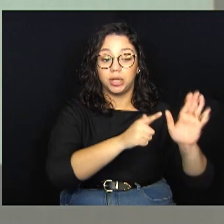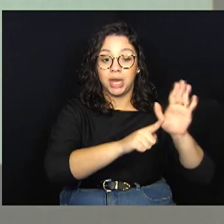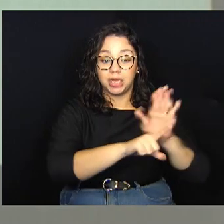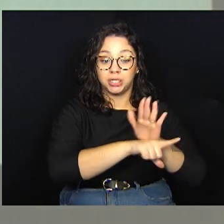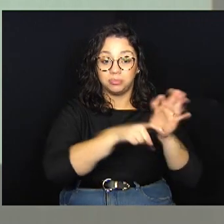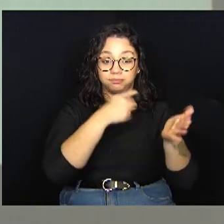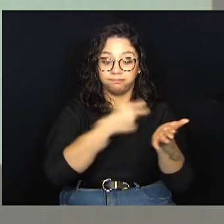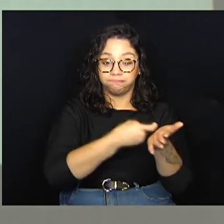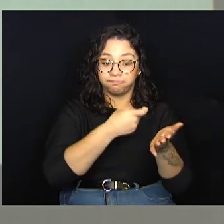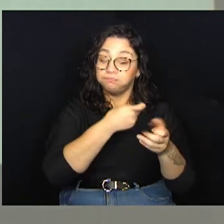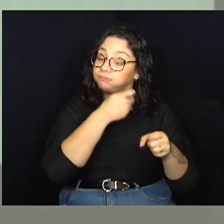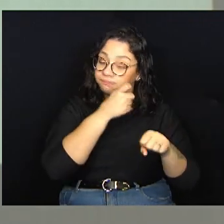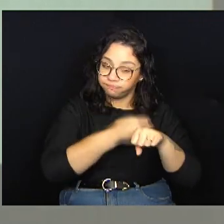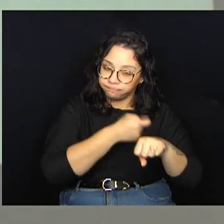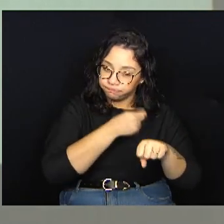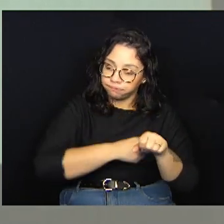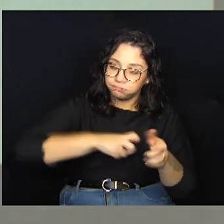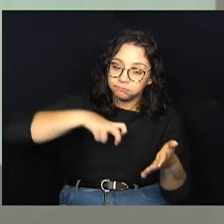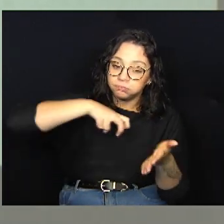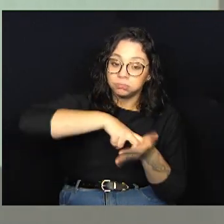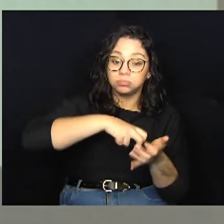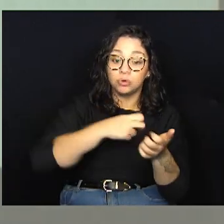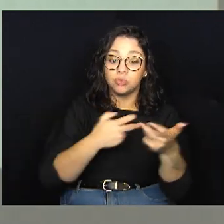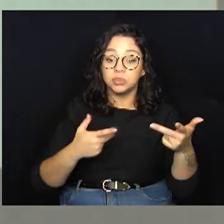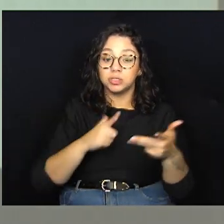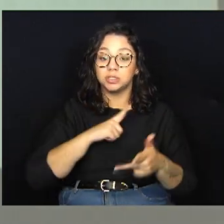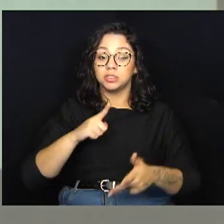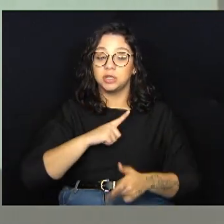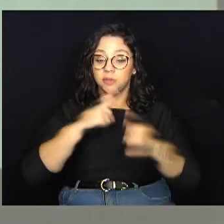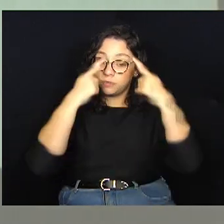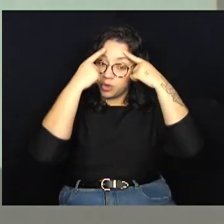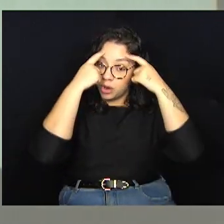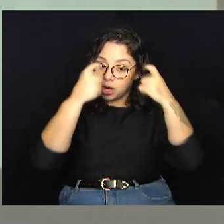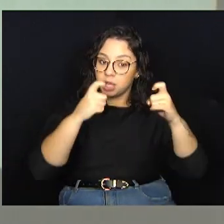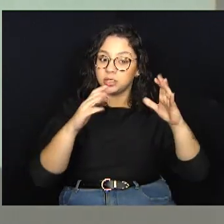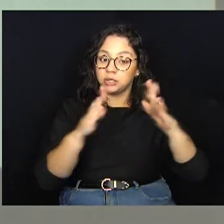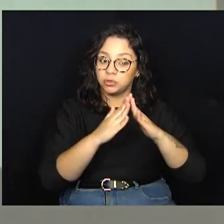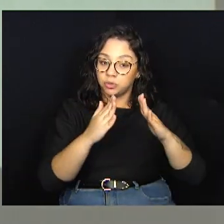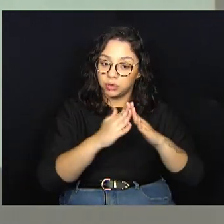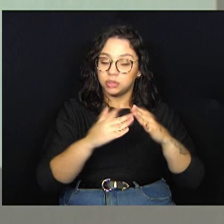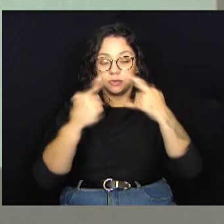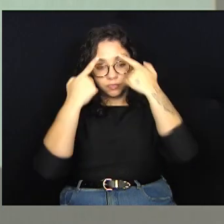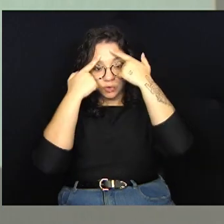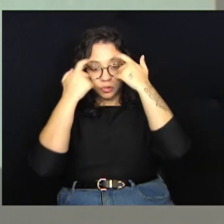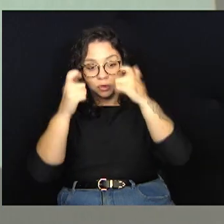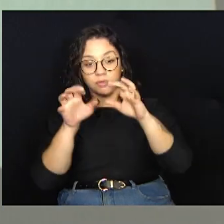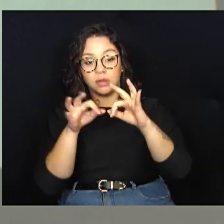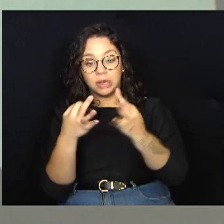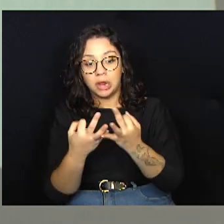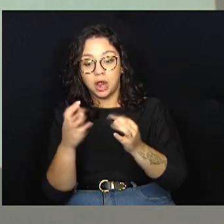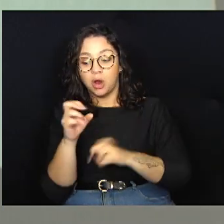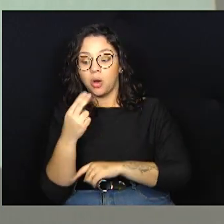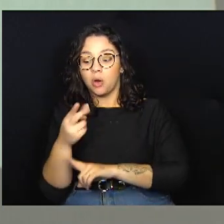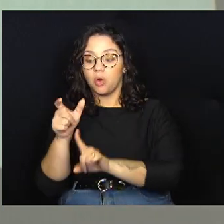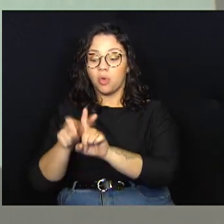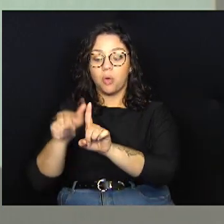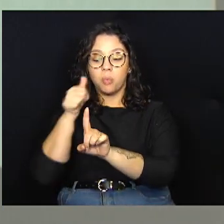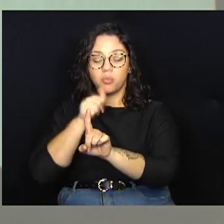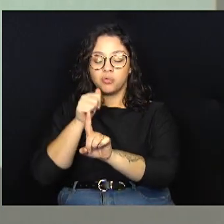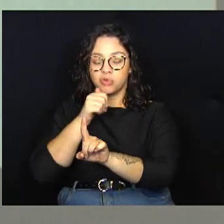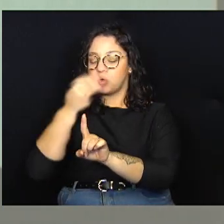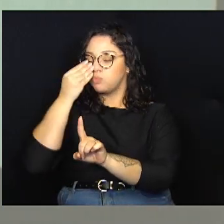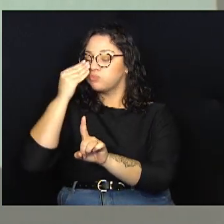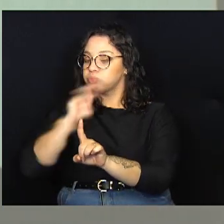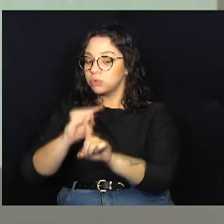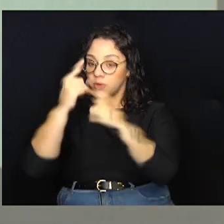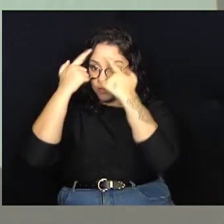as penas para casos que envolvam violência doméstica, familiar ou discriminação à condição de mulher. Mas